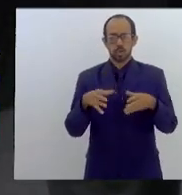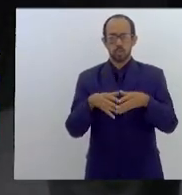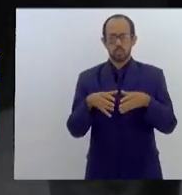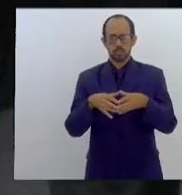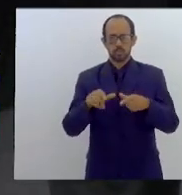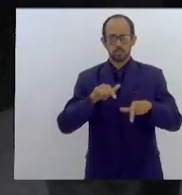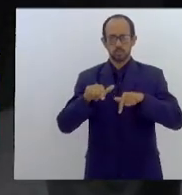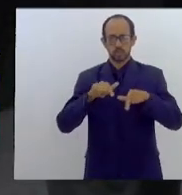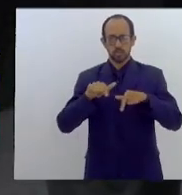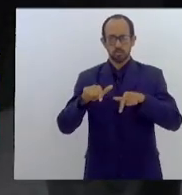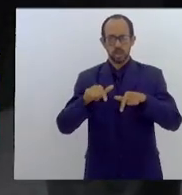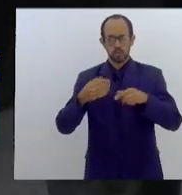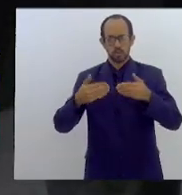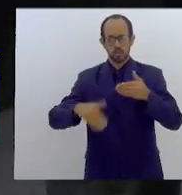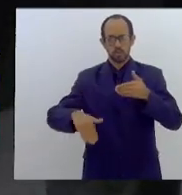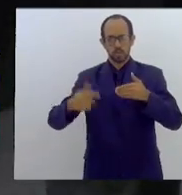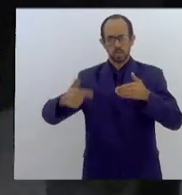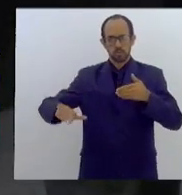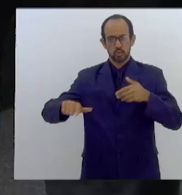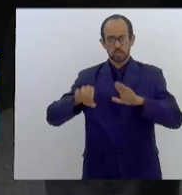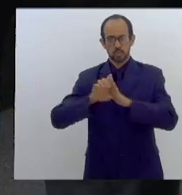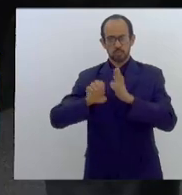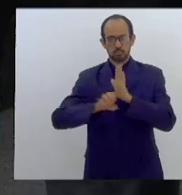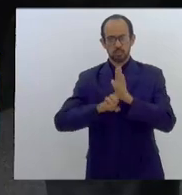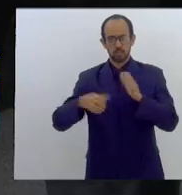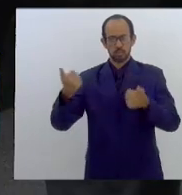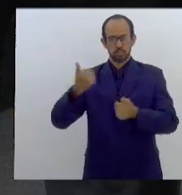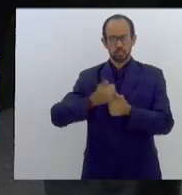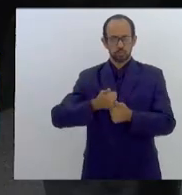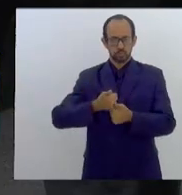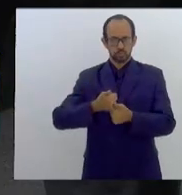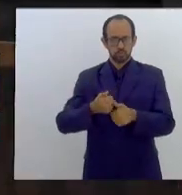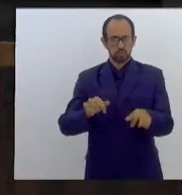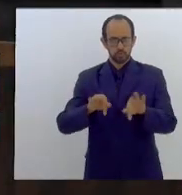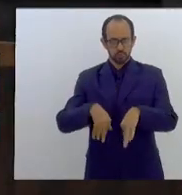Trabalho, contrário às demais emendas, concluindo por substitutivo.